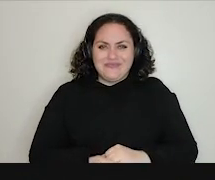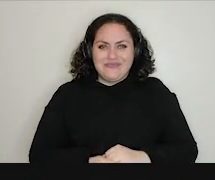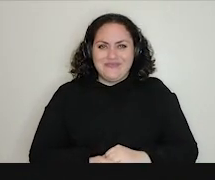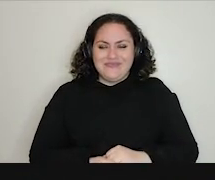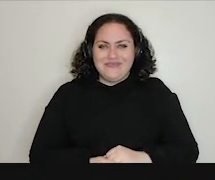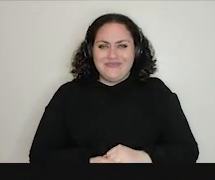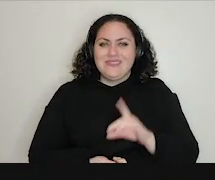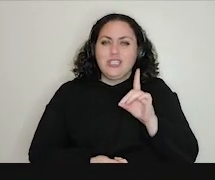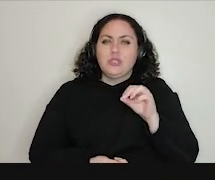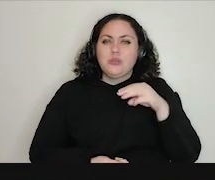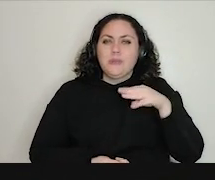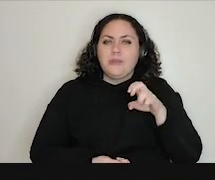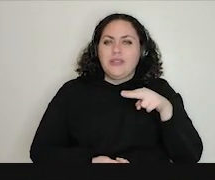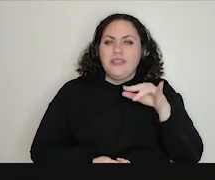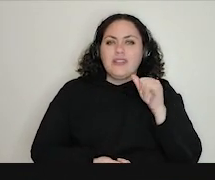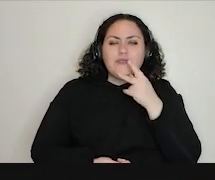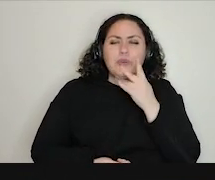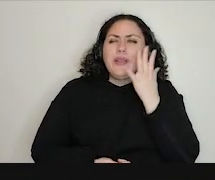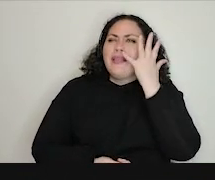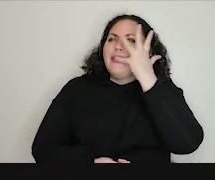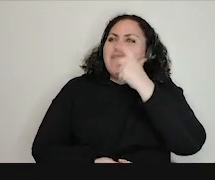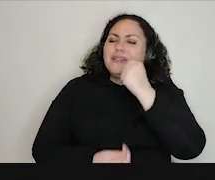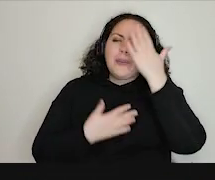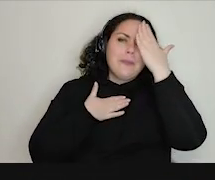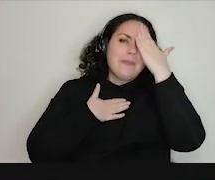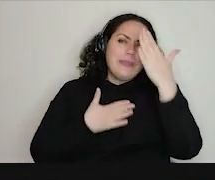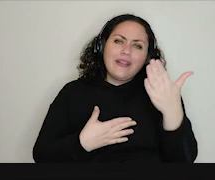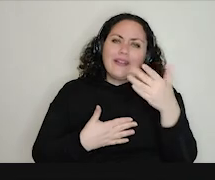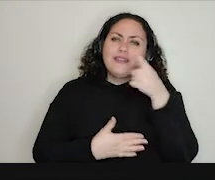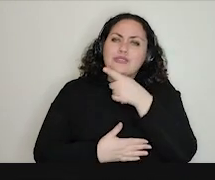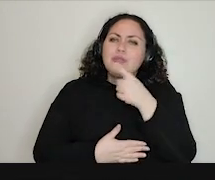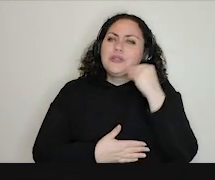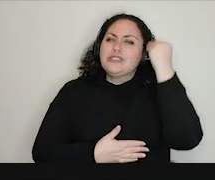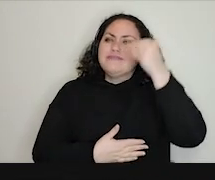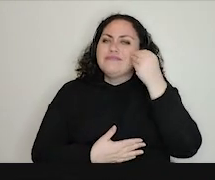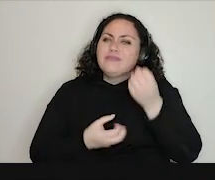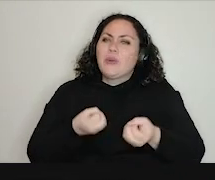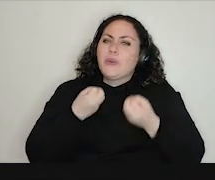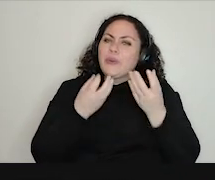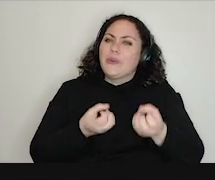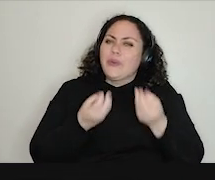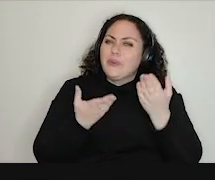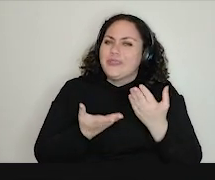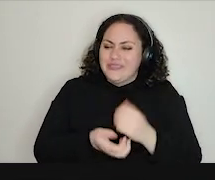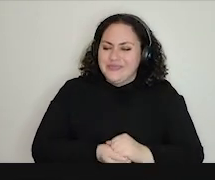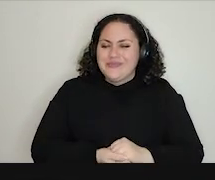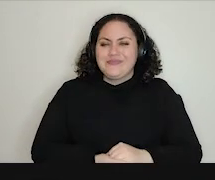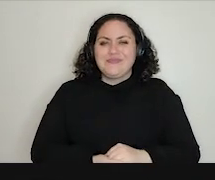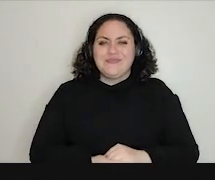A Domênica tá lindo demais. Obrigada por estar compartilhando tua história com a gente.